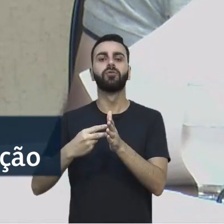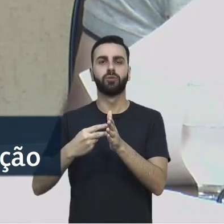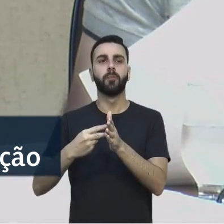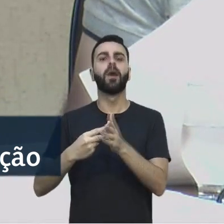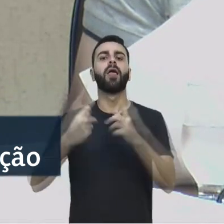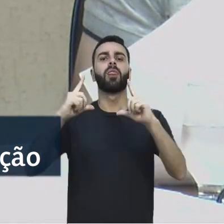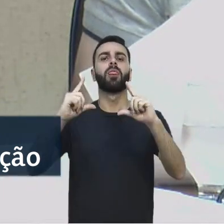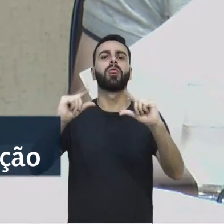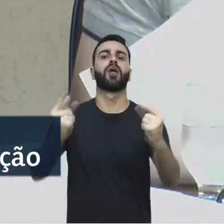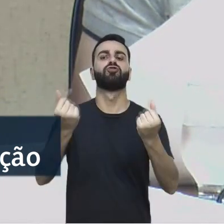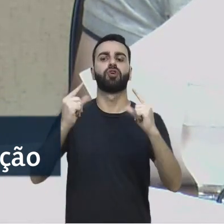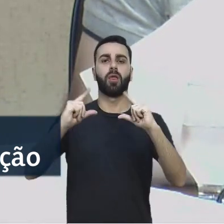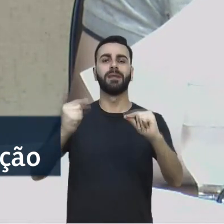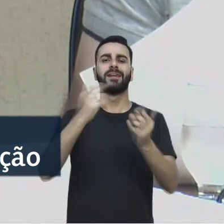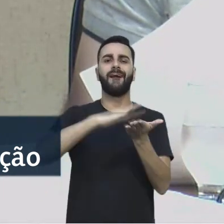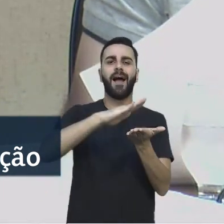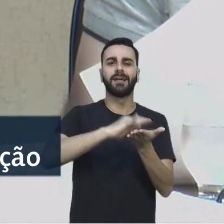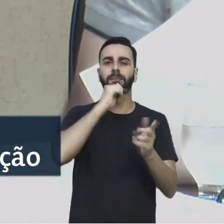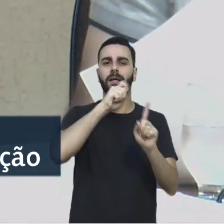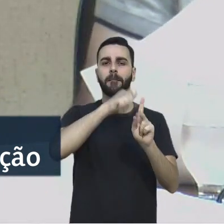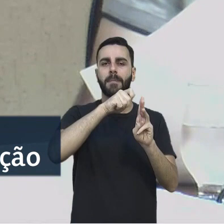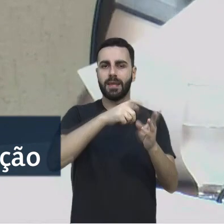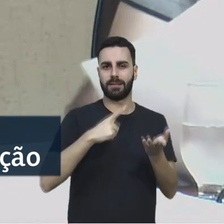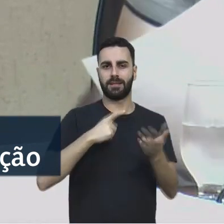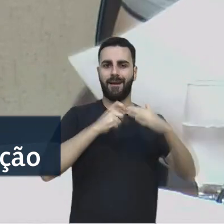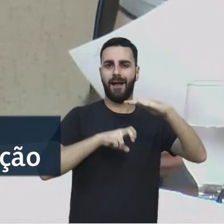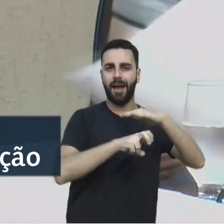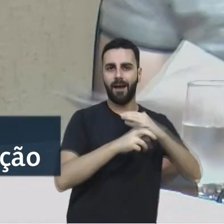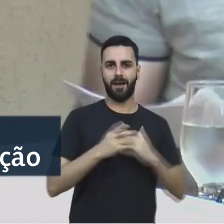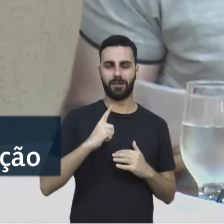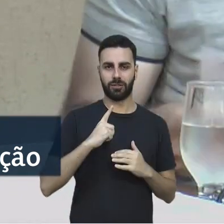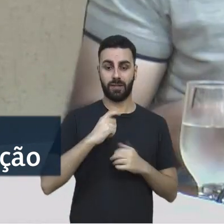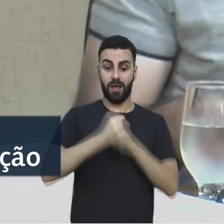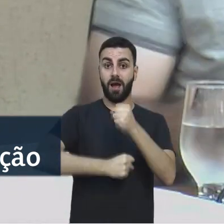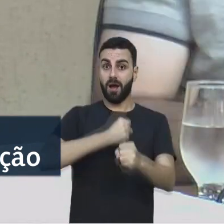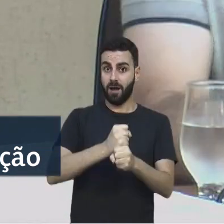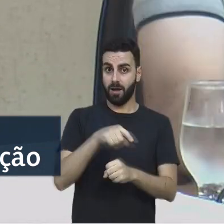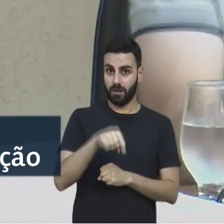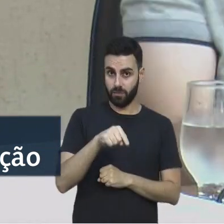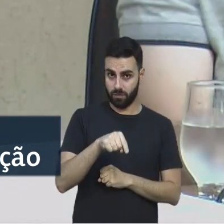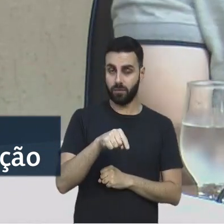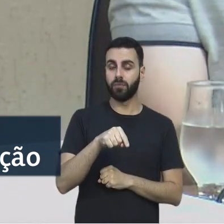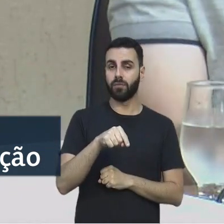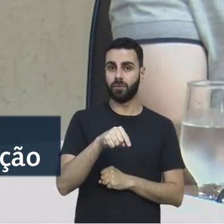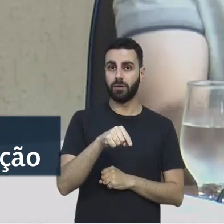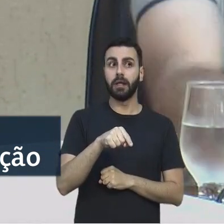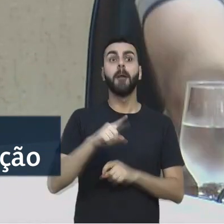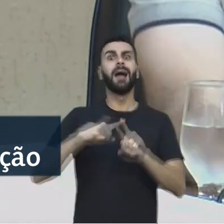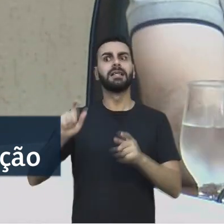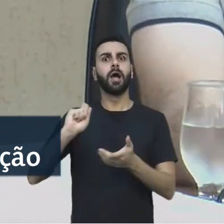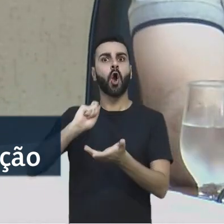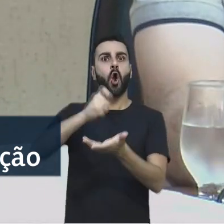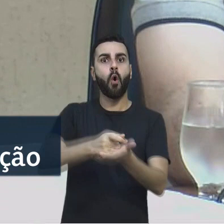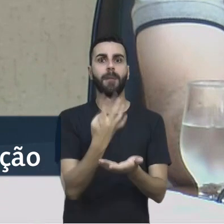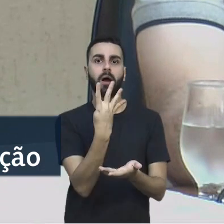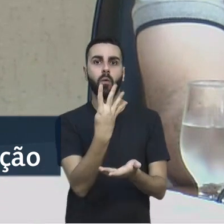prazo se a gente tem uma despesa de anual e tem a condições de comprar essas